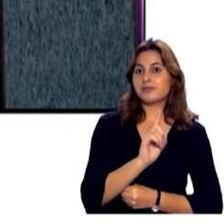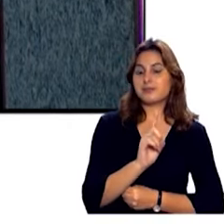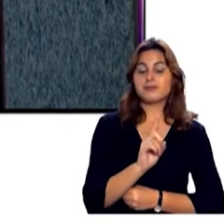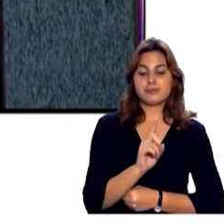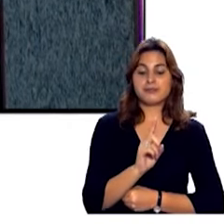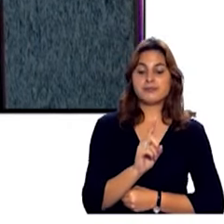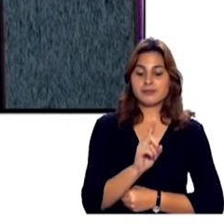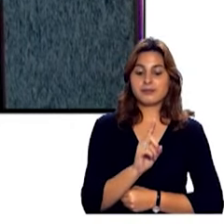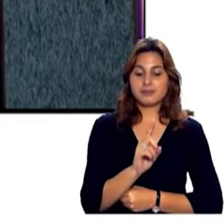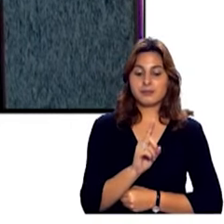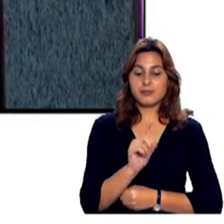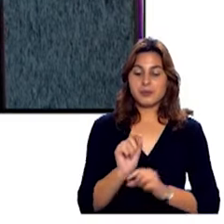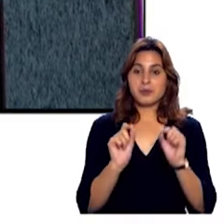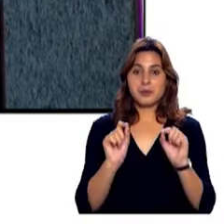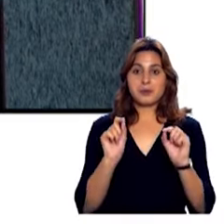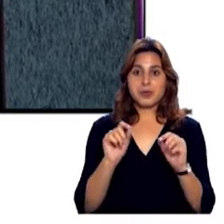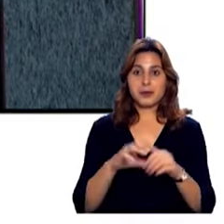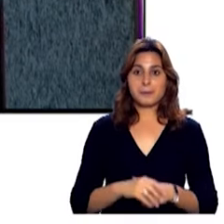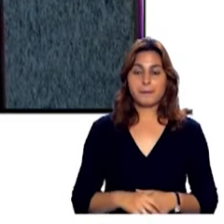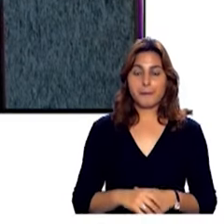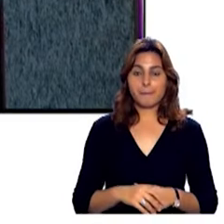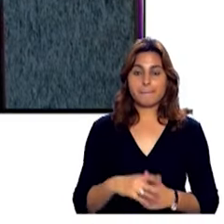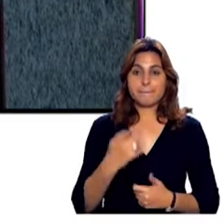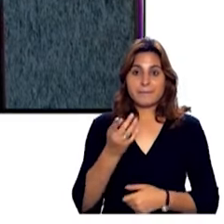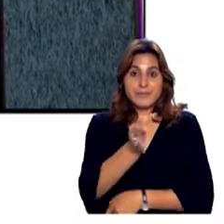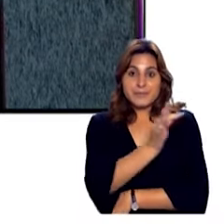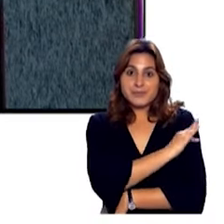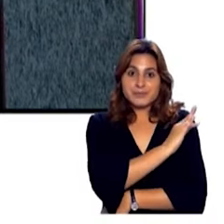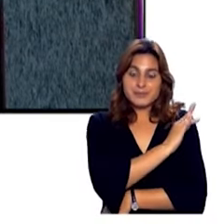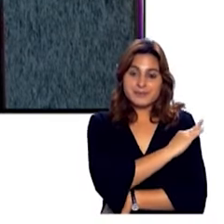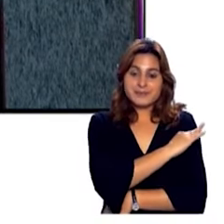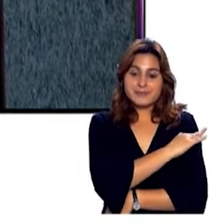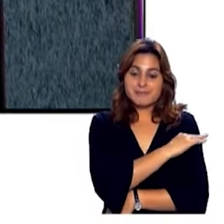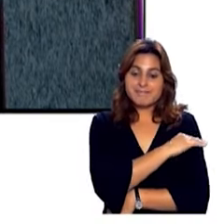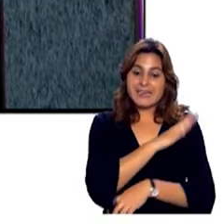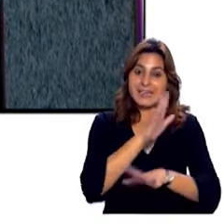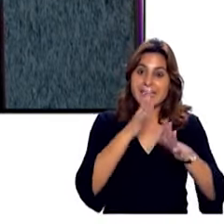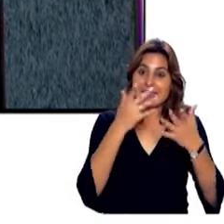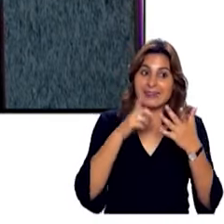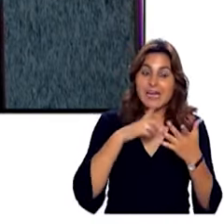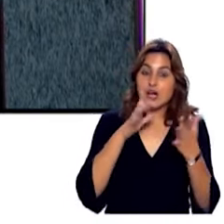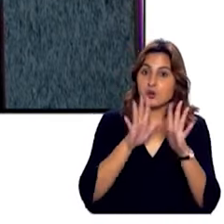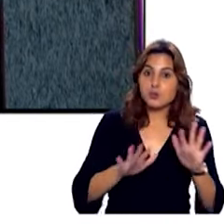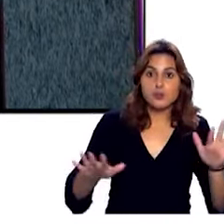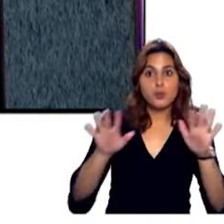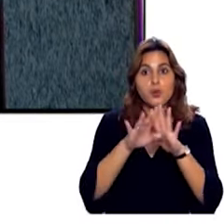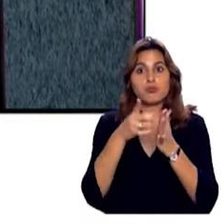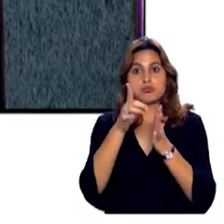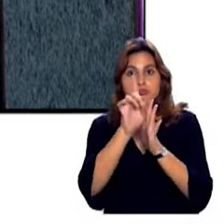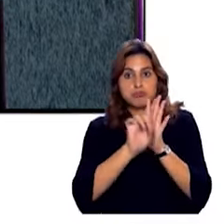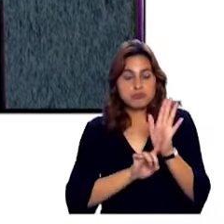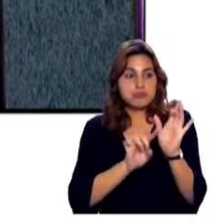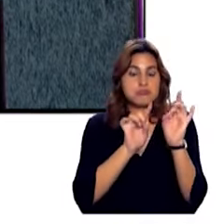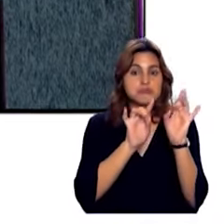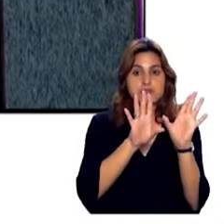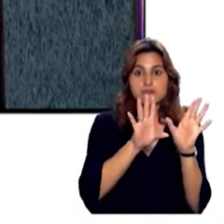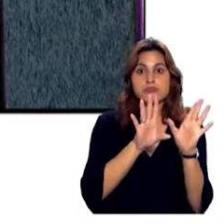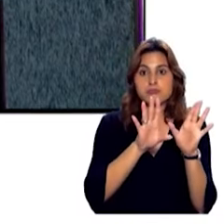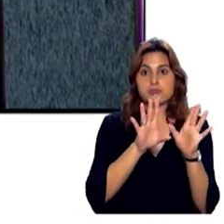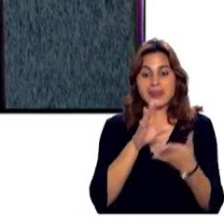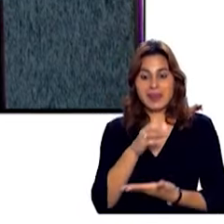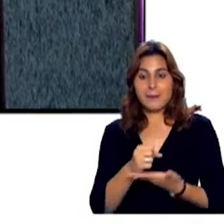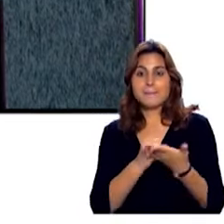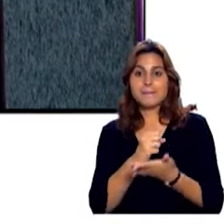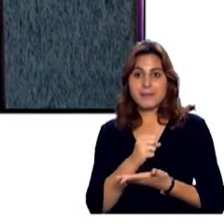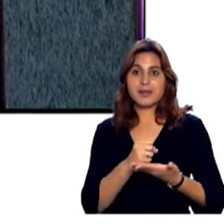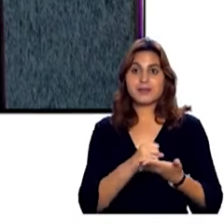negando uma técnica que na verdade tem tudo isso tem o direito vivente na sua base que é